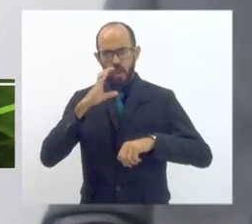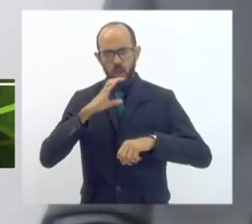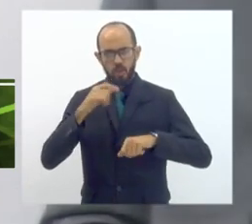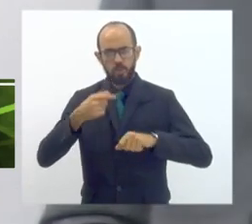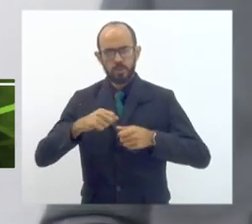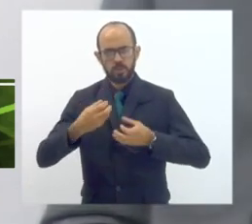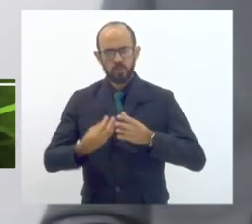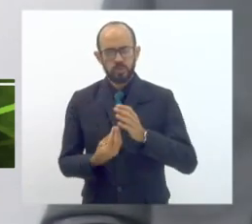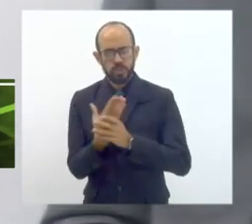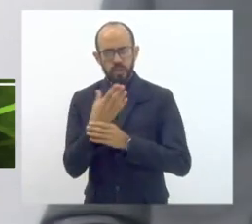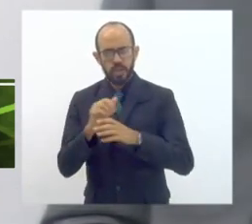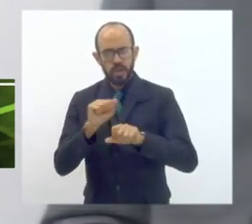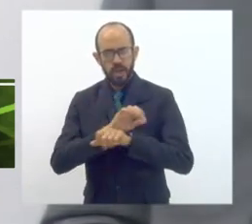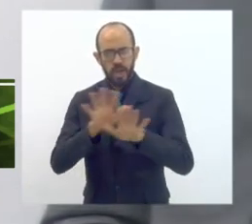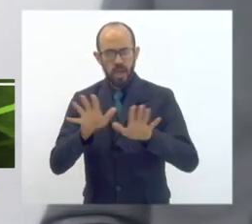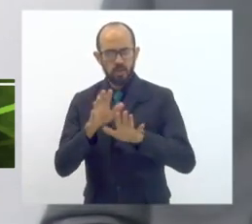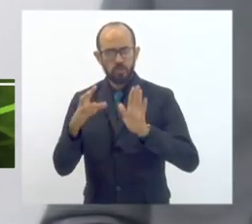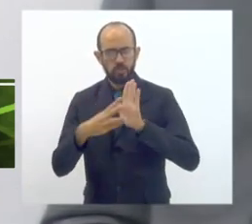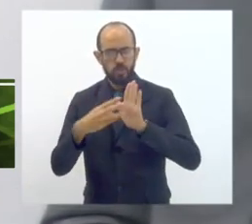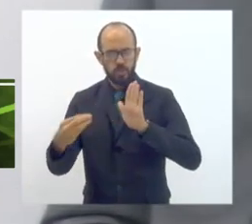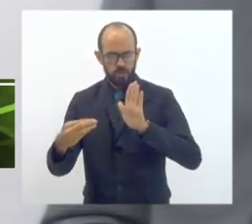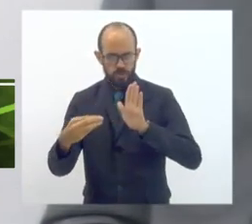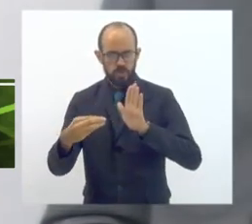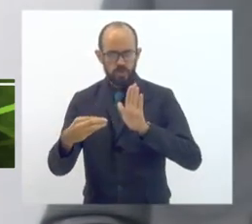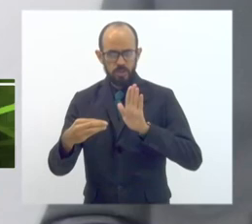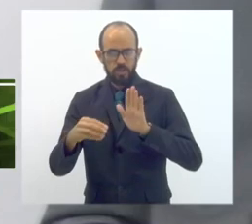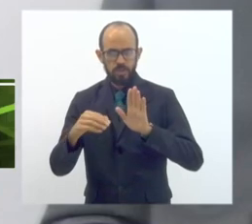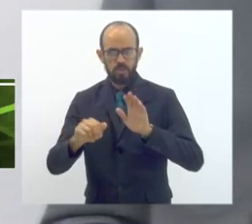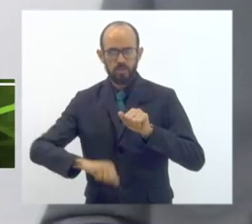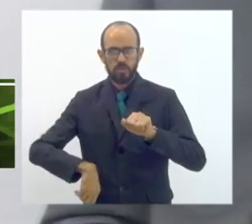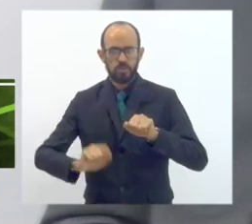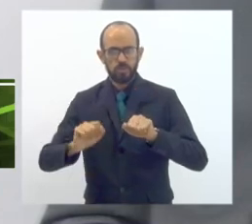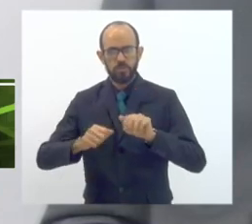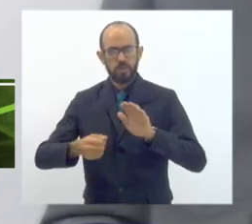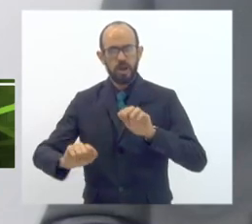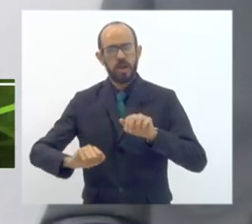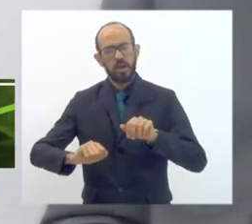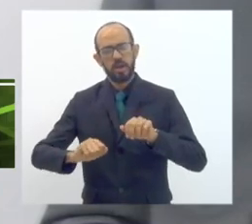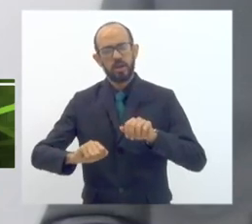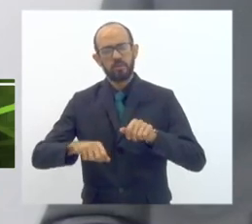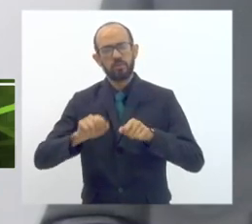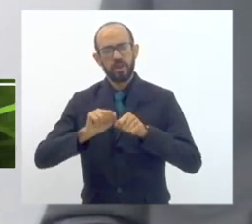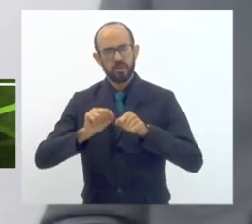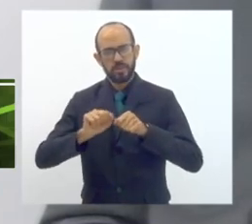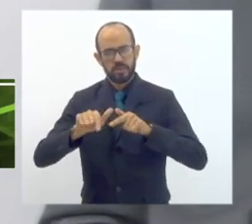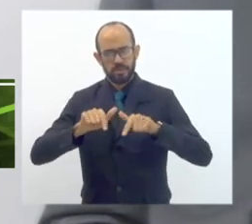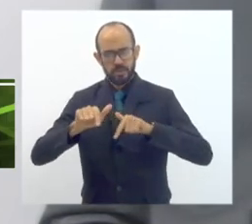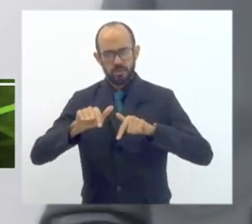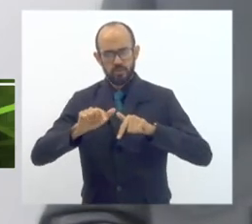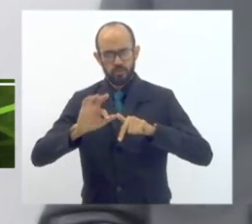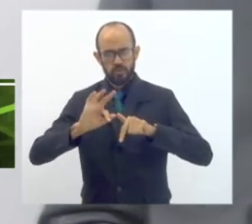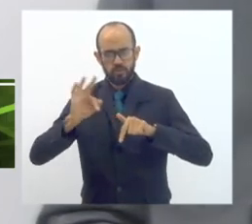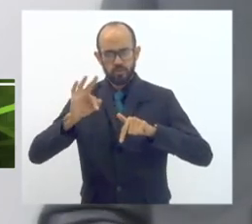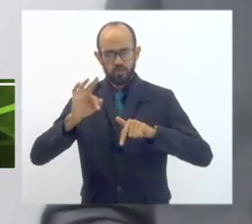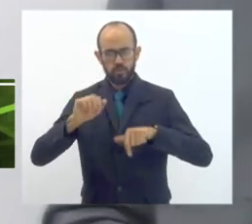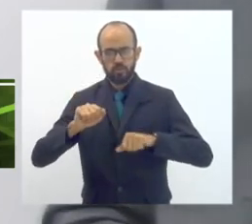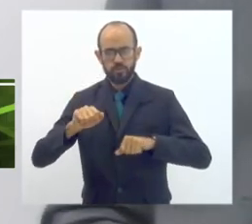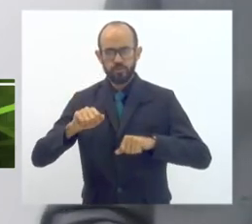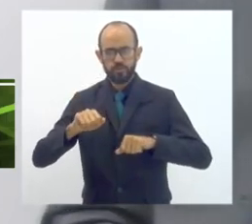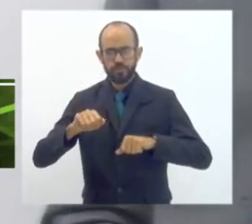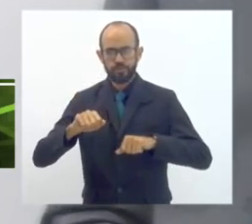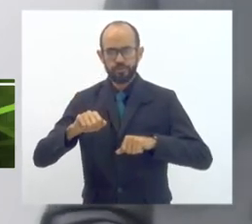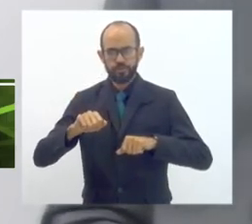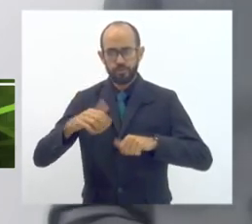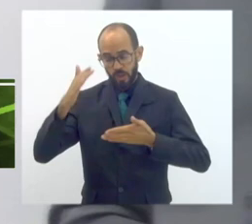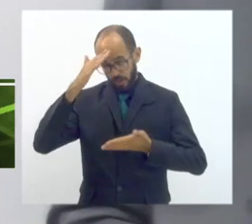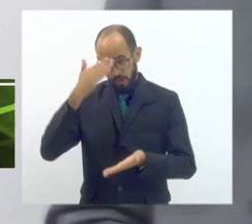defina claramente que tipo de modelo a gente vai ter para poder gerir esses serviços de saúde no futuro. Eu